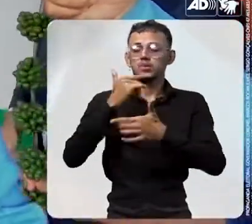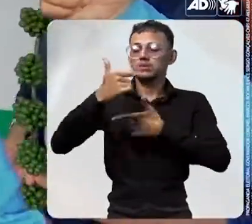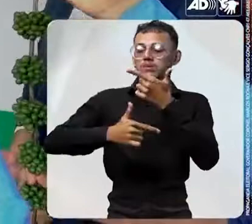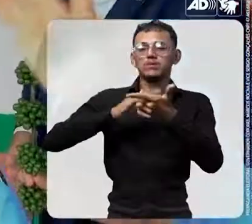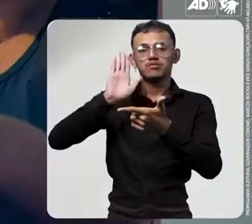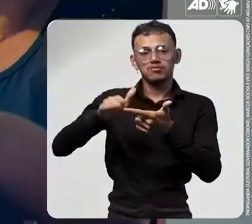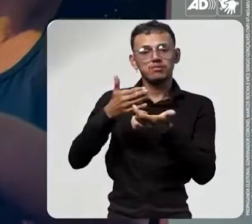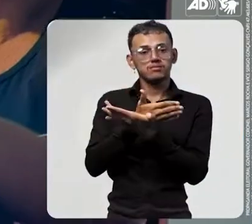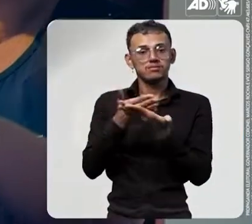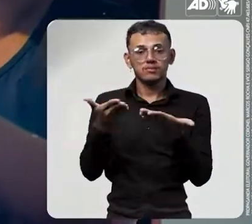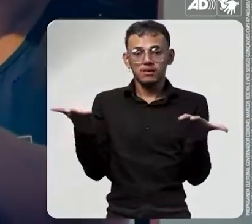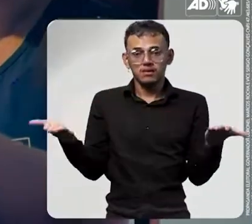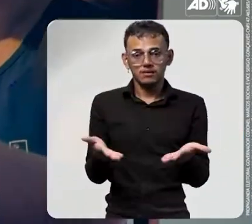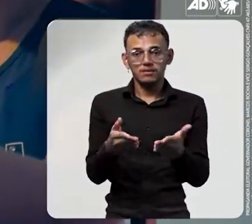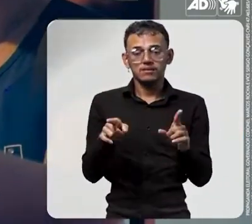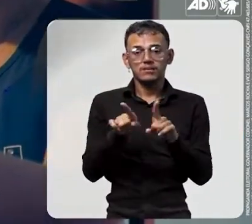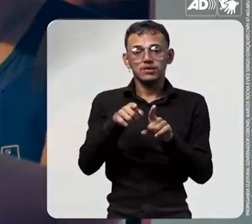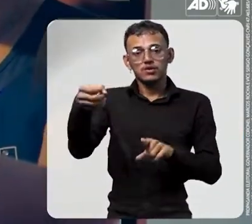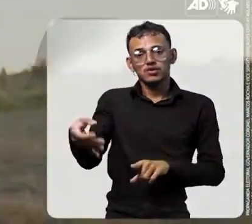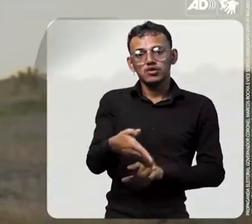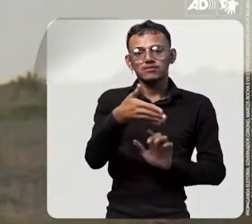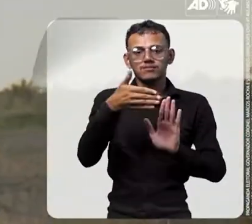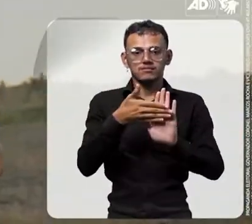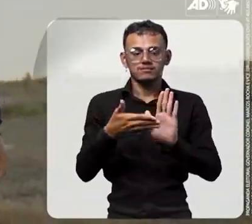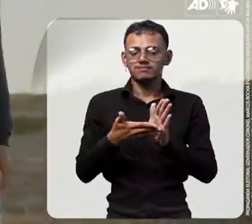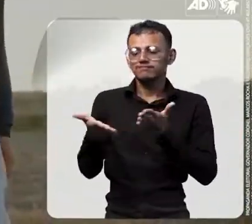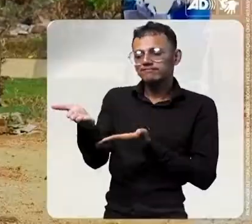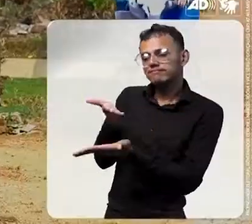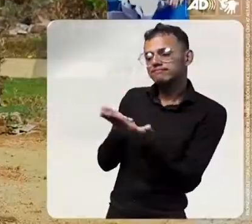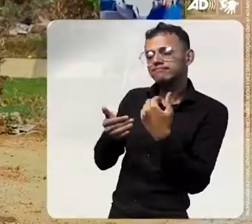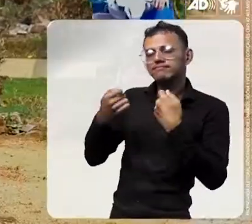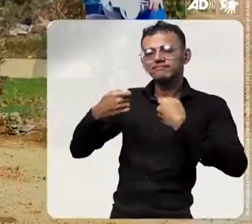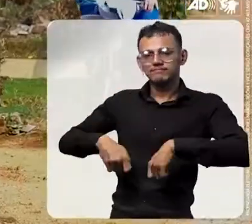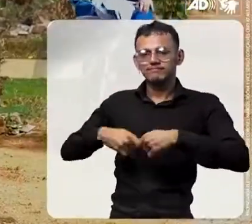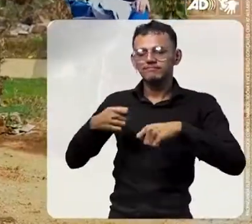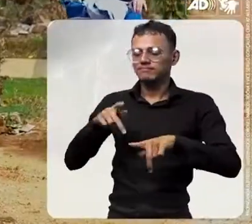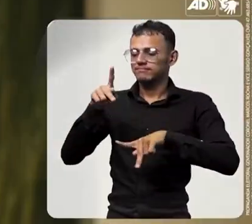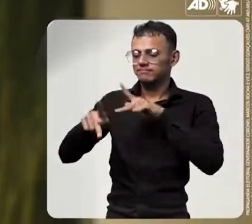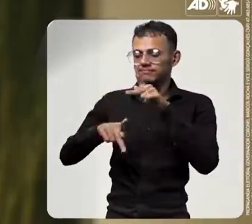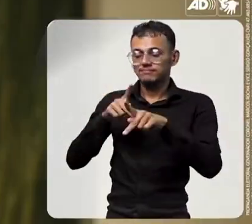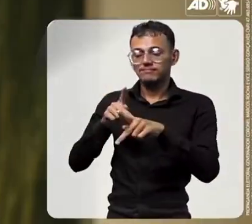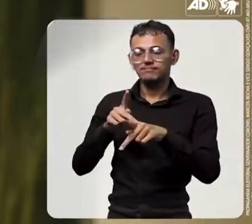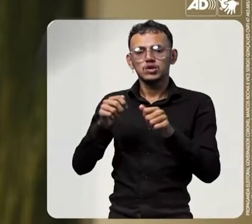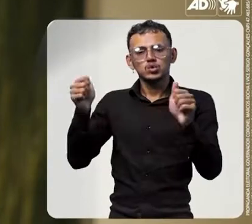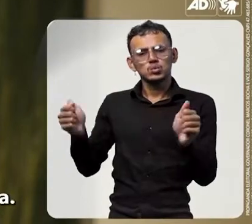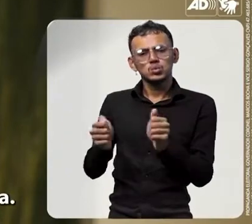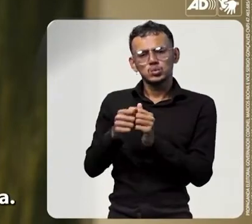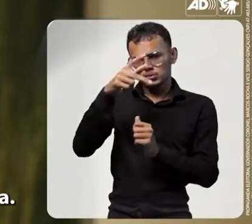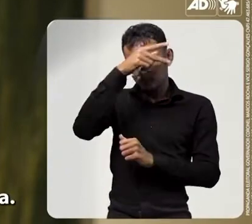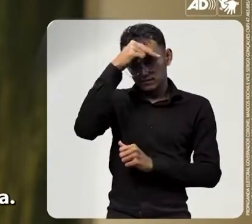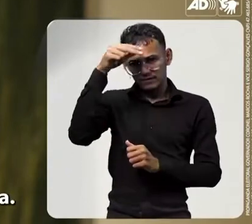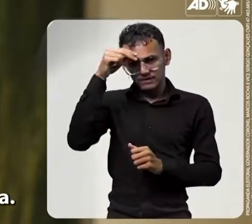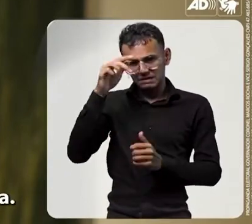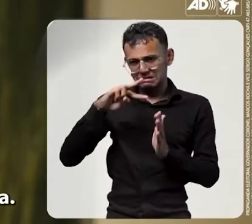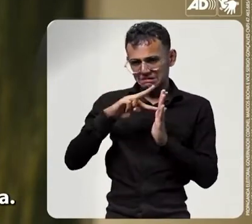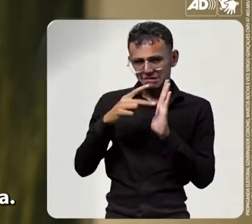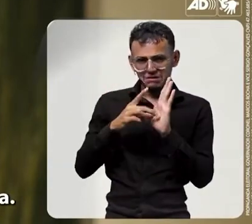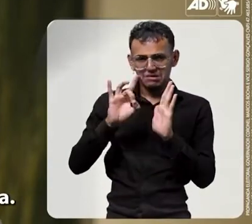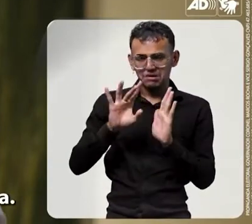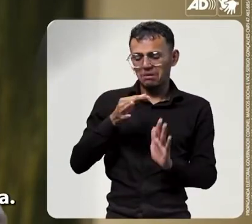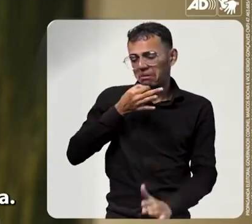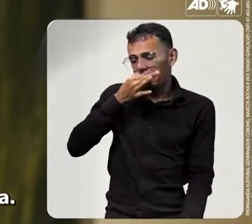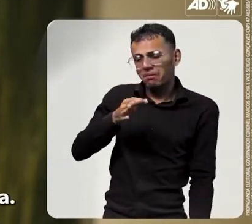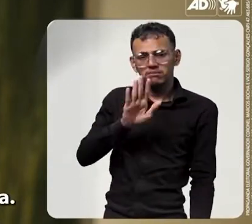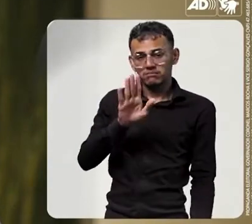novos programas para atender as necessidades atuais da nossa população. Municipalismo, para mim, não é só uma bandeira, não.